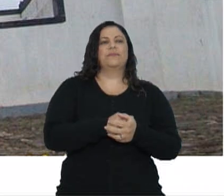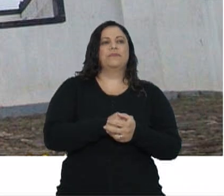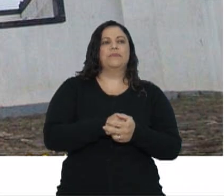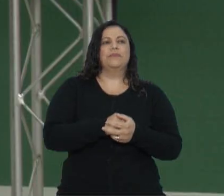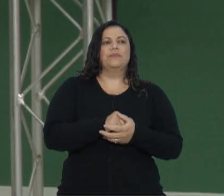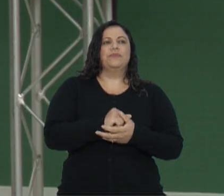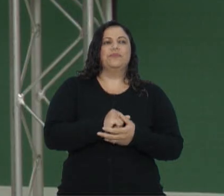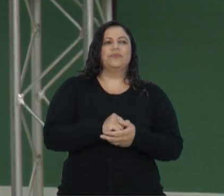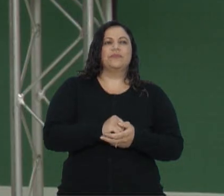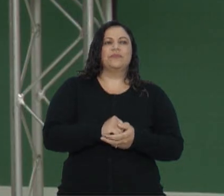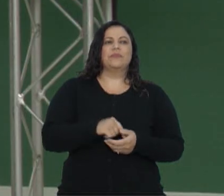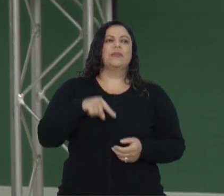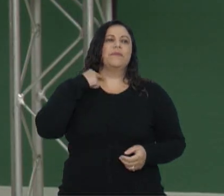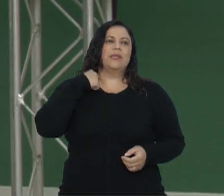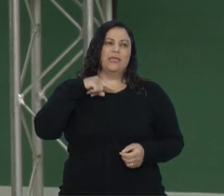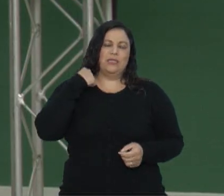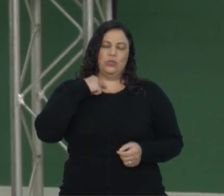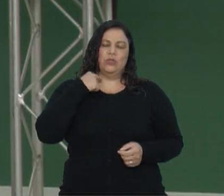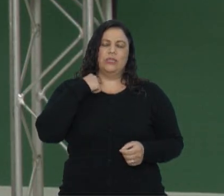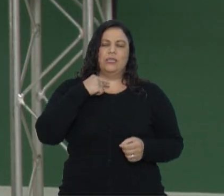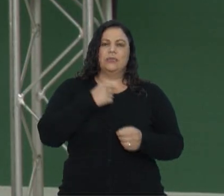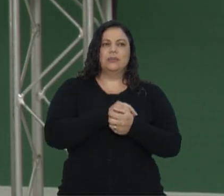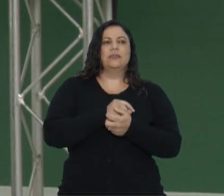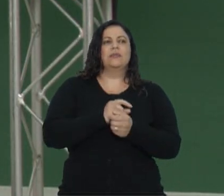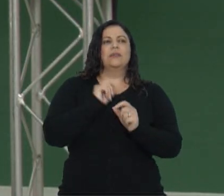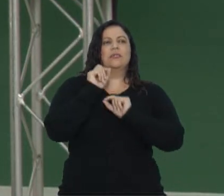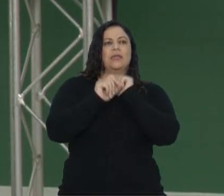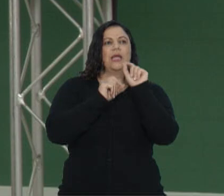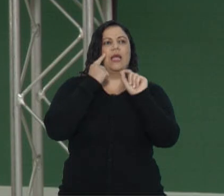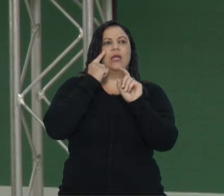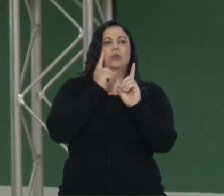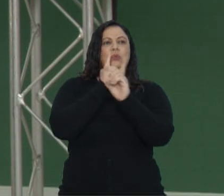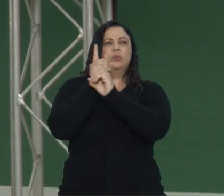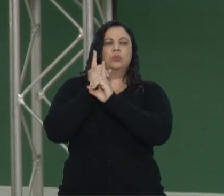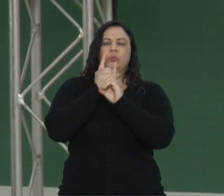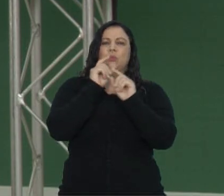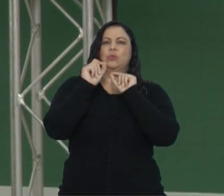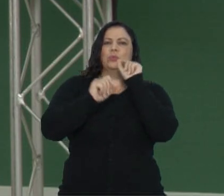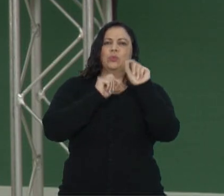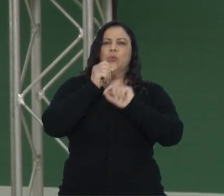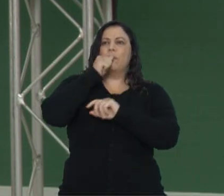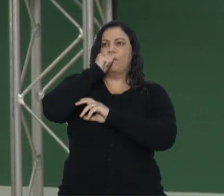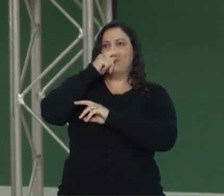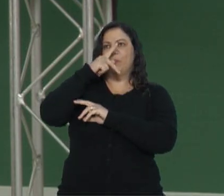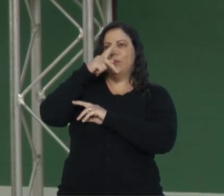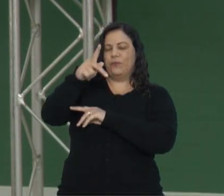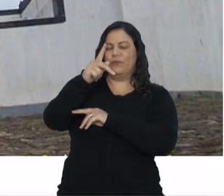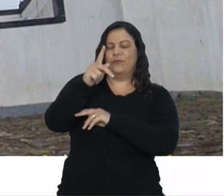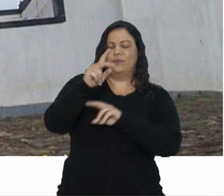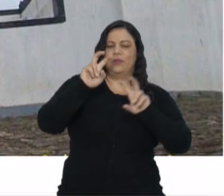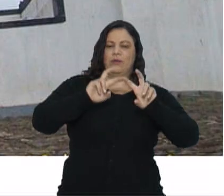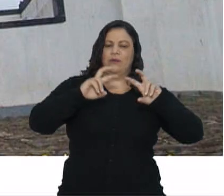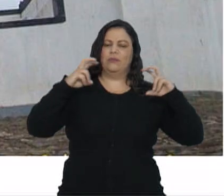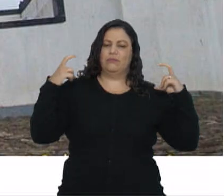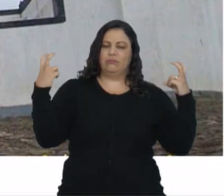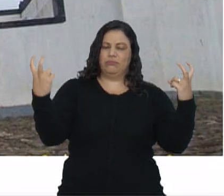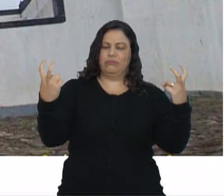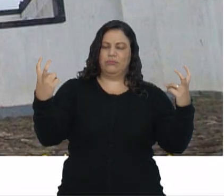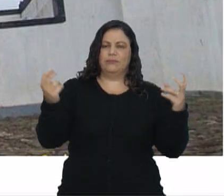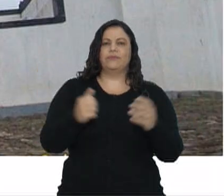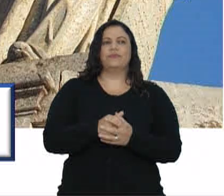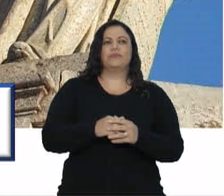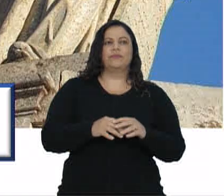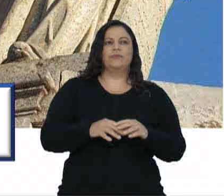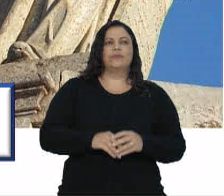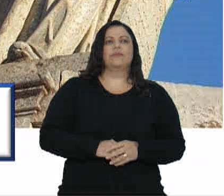os profetas ficam em posições diferentes, ao ar livre, né? Queriam colocar no museu, tudo, aí não deixaram. Hoje as